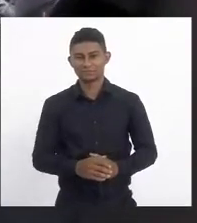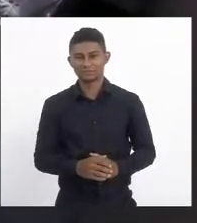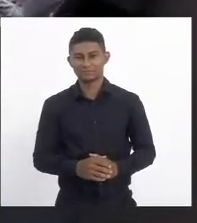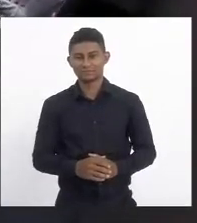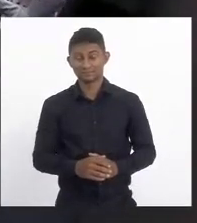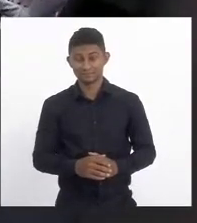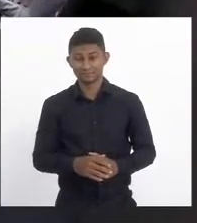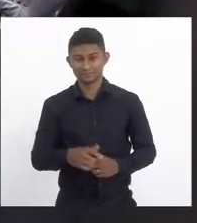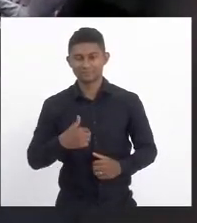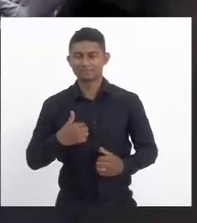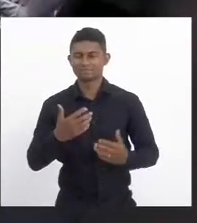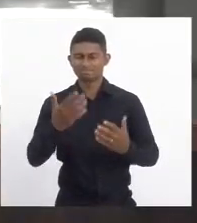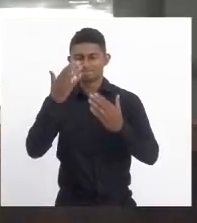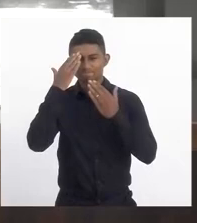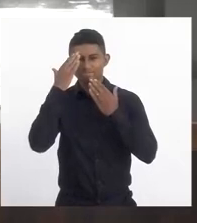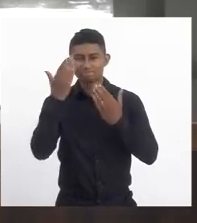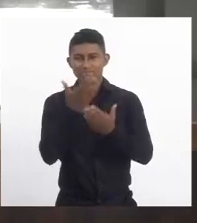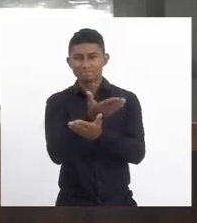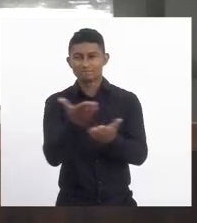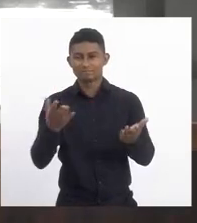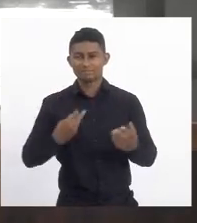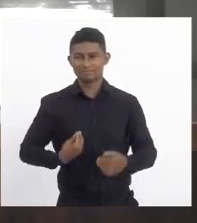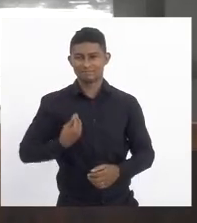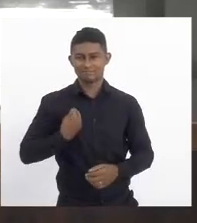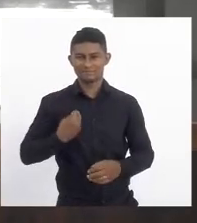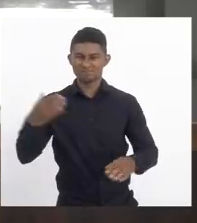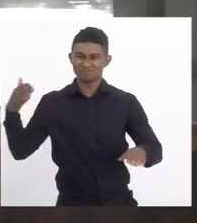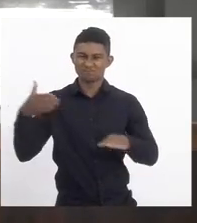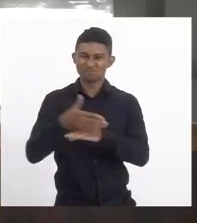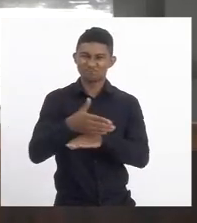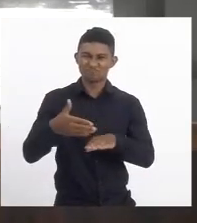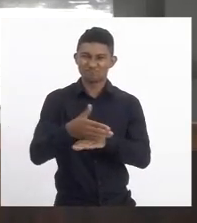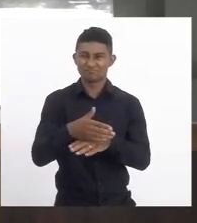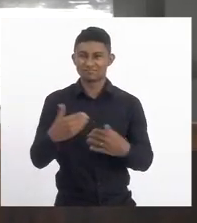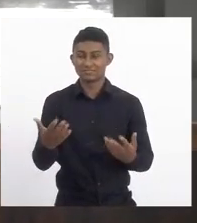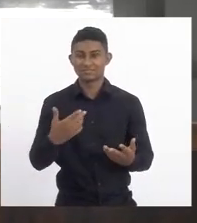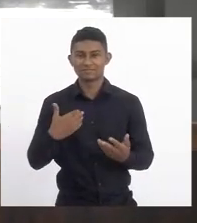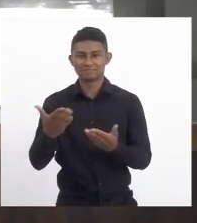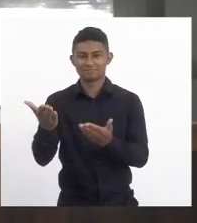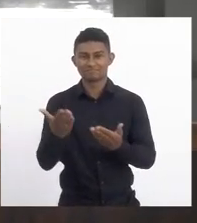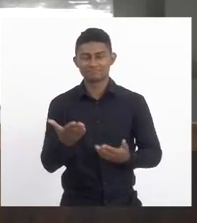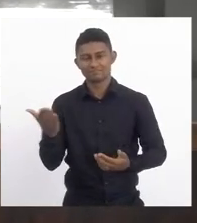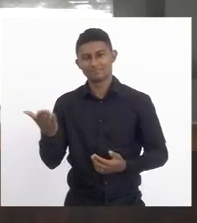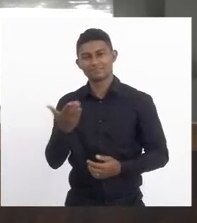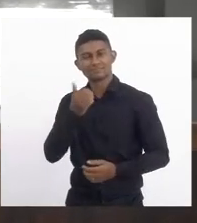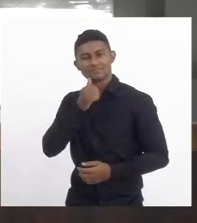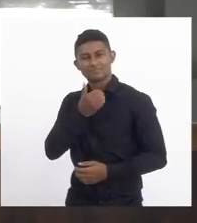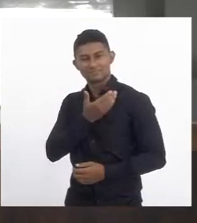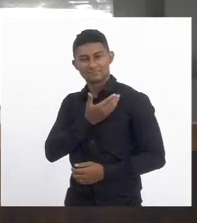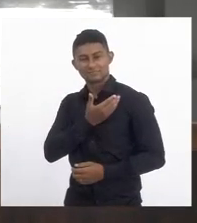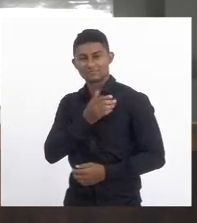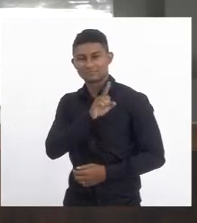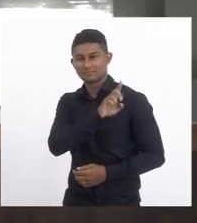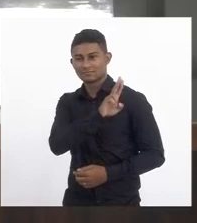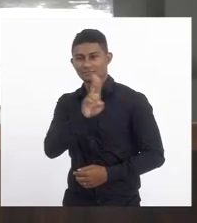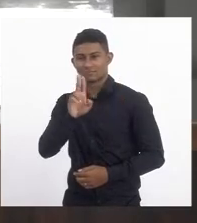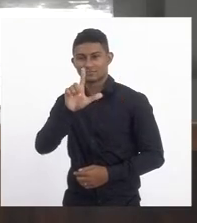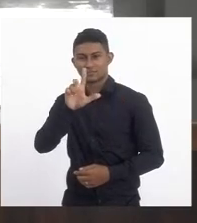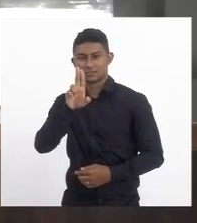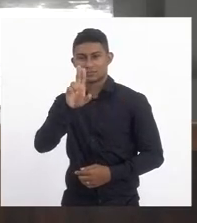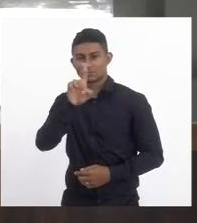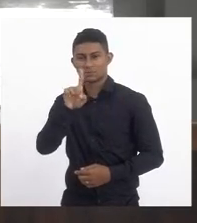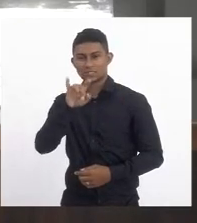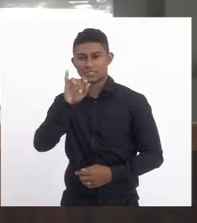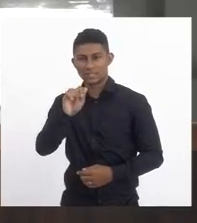Quero agradecer a presença e já convidar a nossa amiga Luzia Lacerda que possa estar